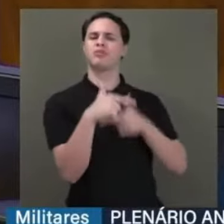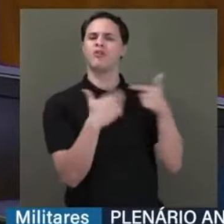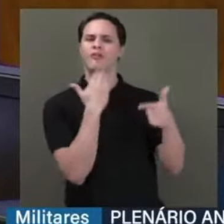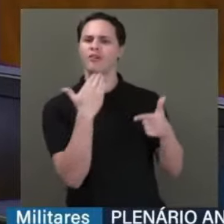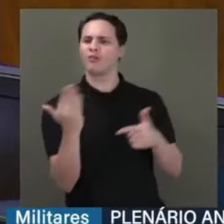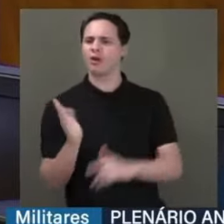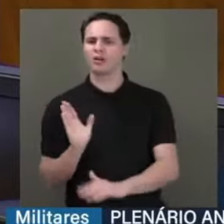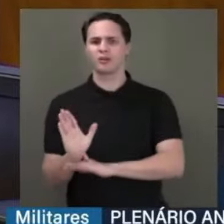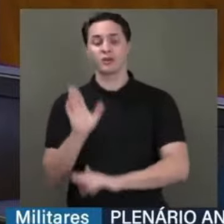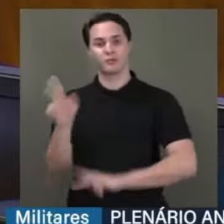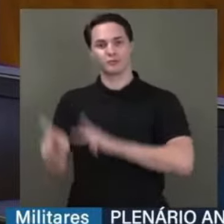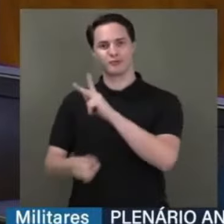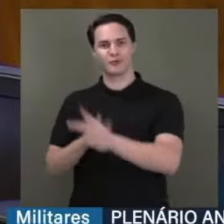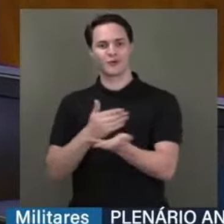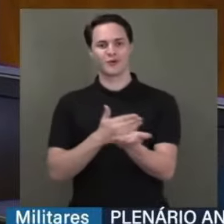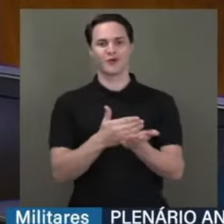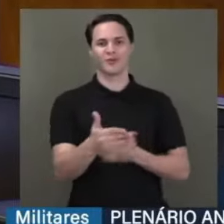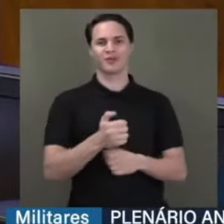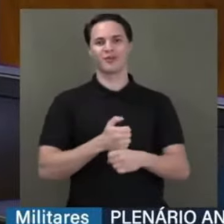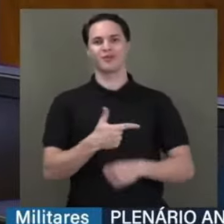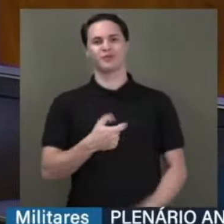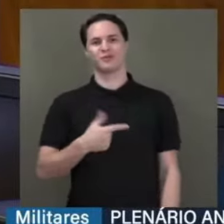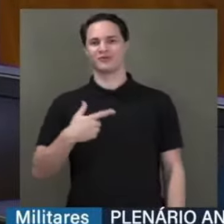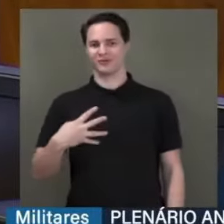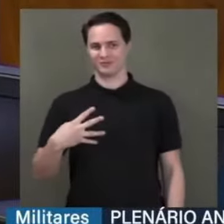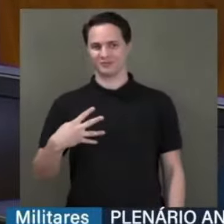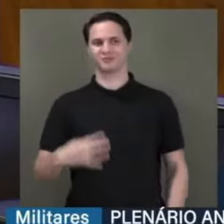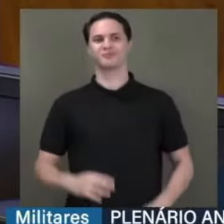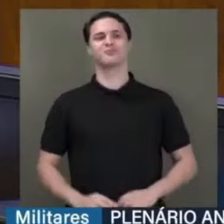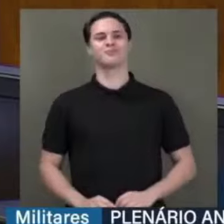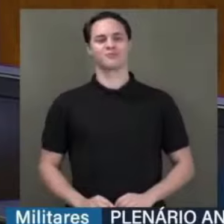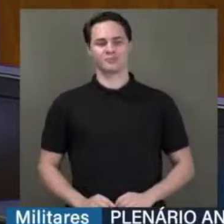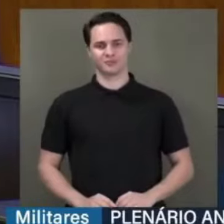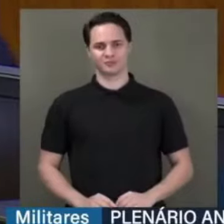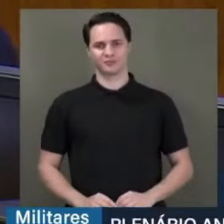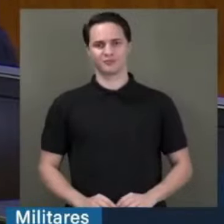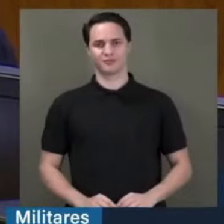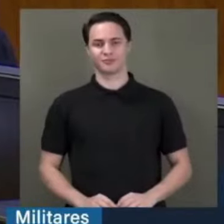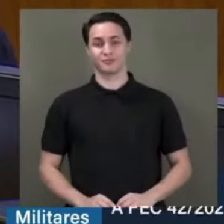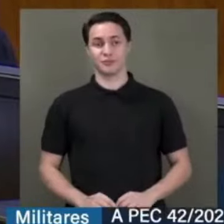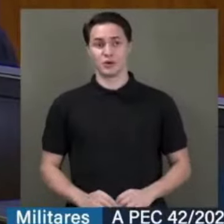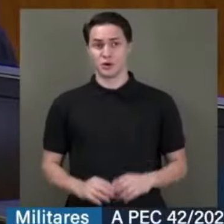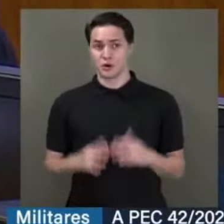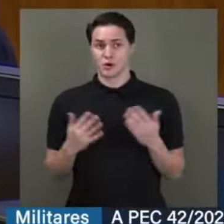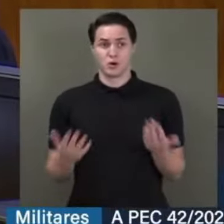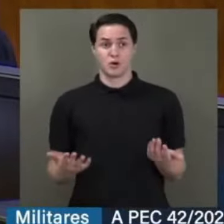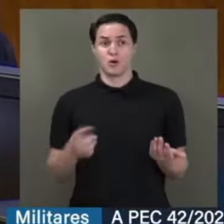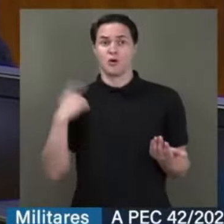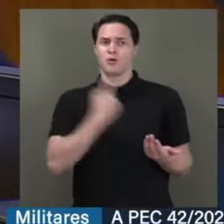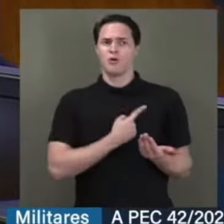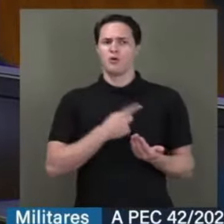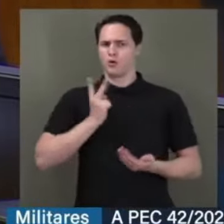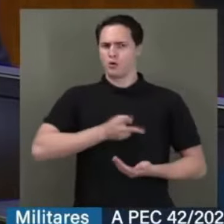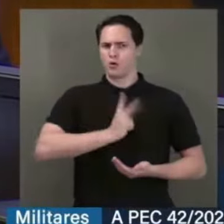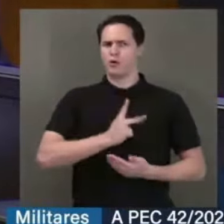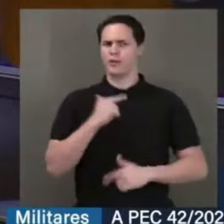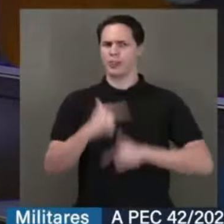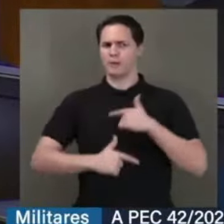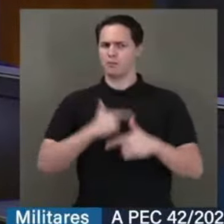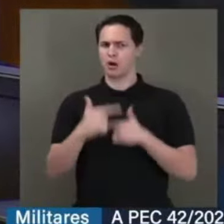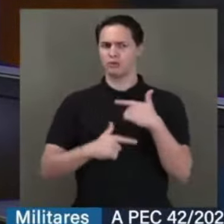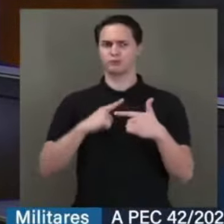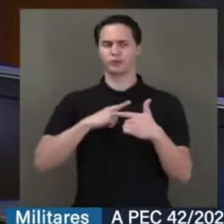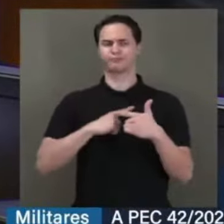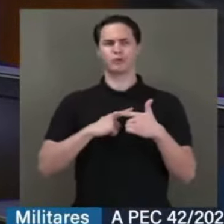nação para o início dos trabalhos legislativos do an ano de 2024 prosseguimos fortalecidos pelo